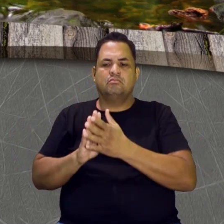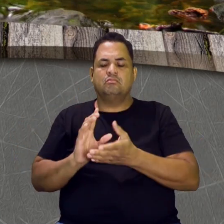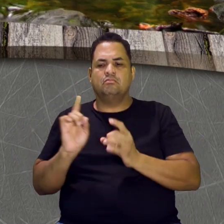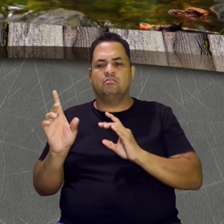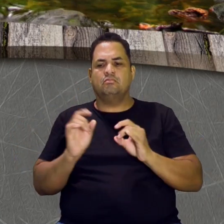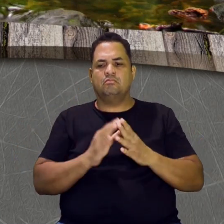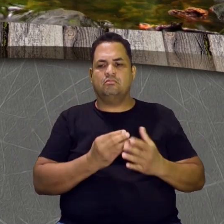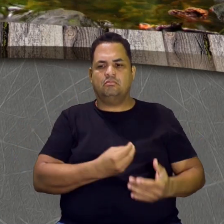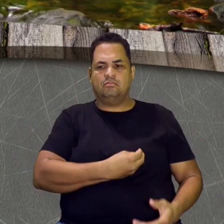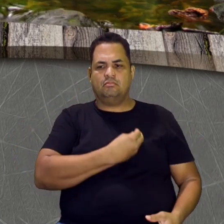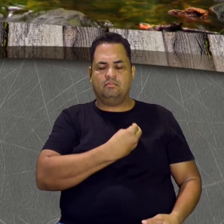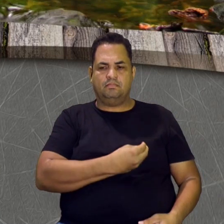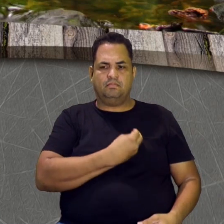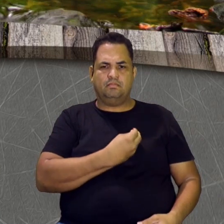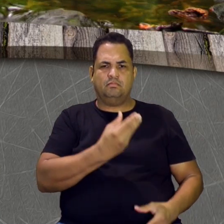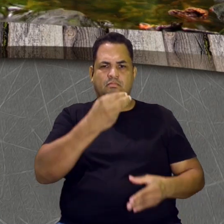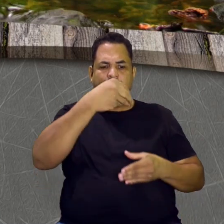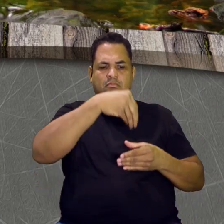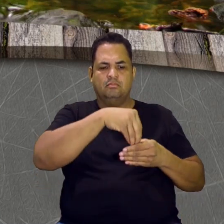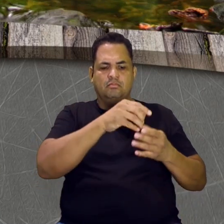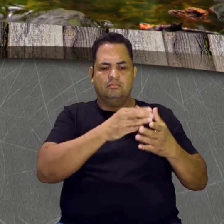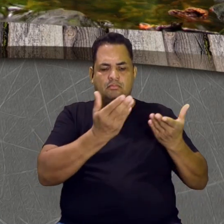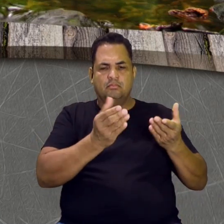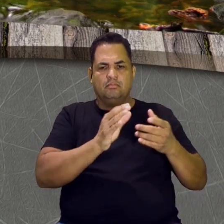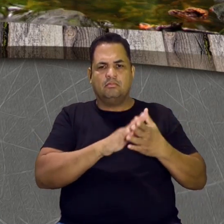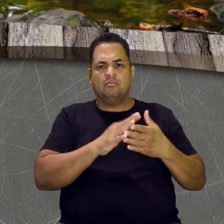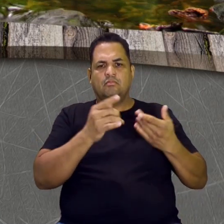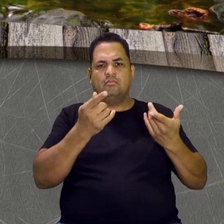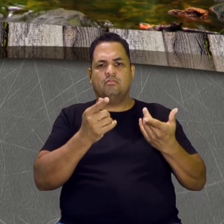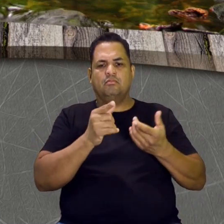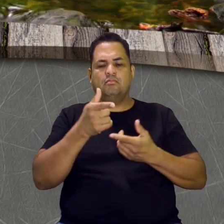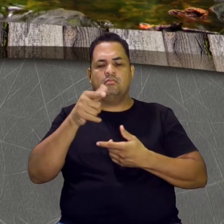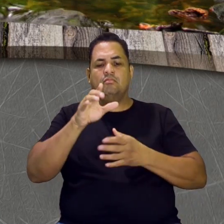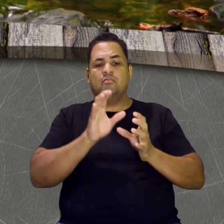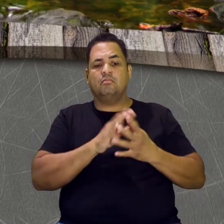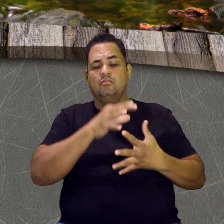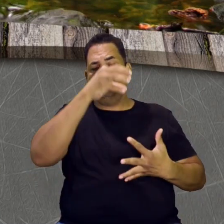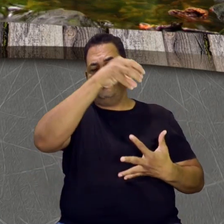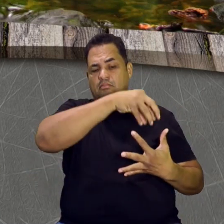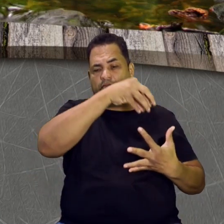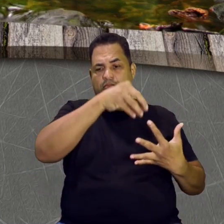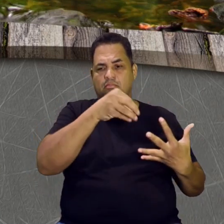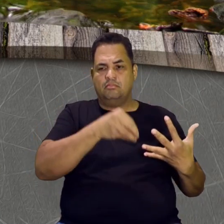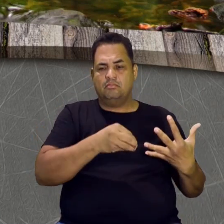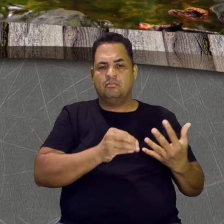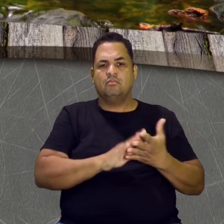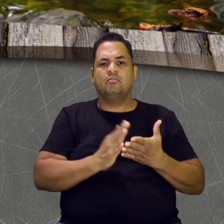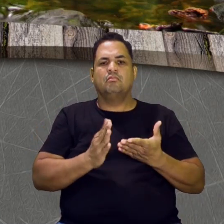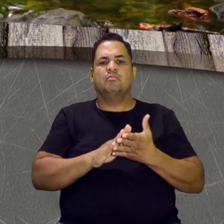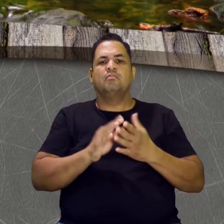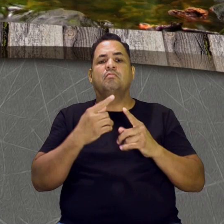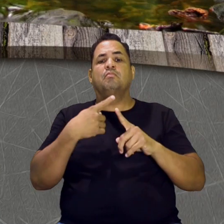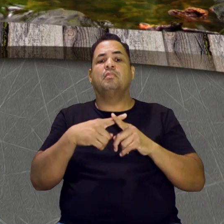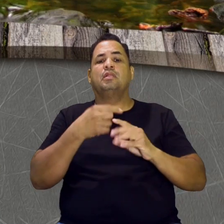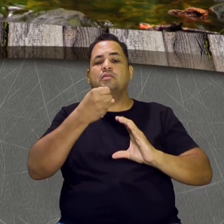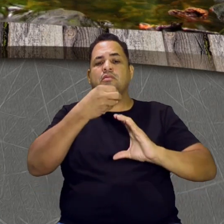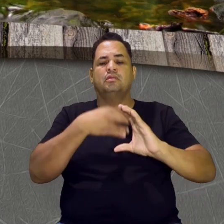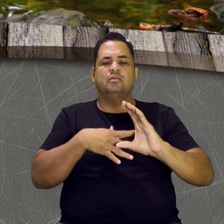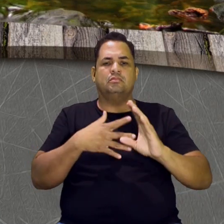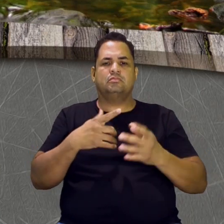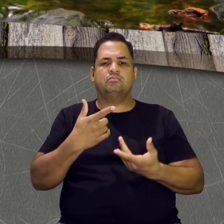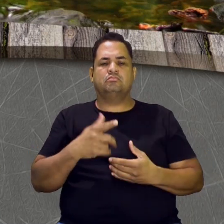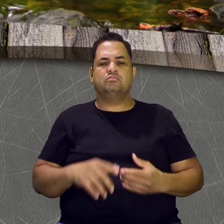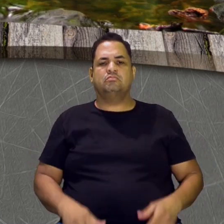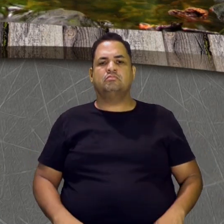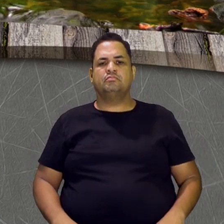ser vivo dentro do seu quadrado, ou seja, dentro do seu reino, tá? Devido às suas